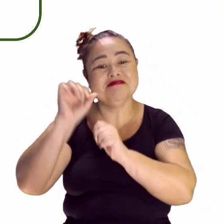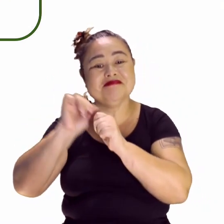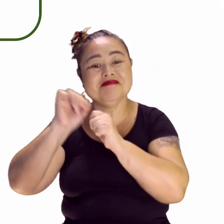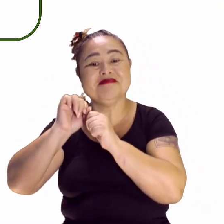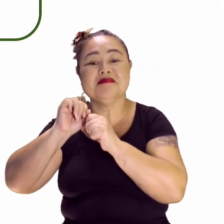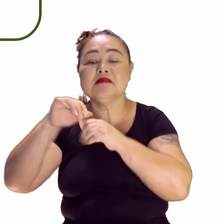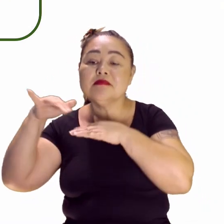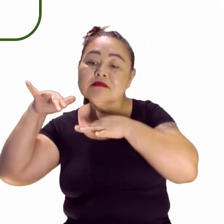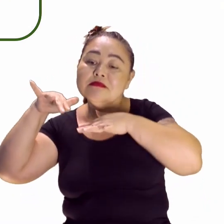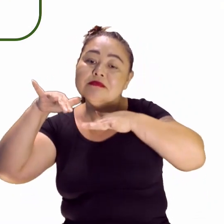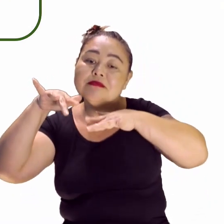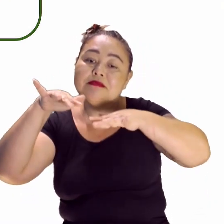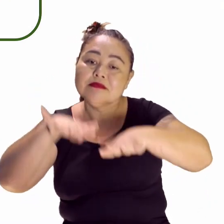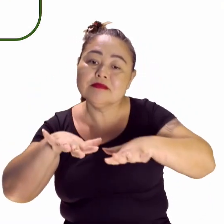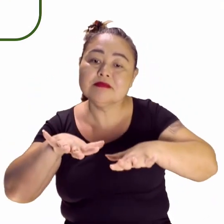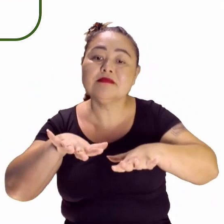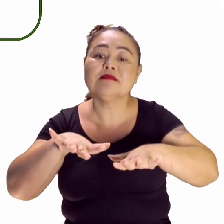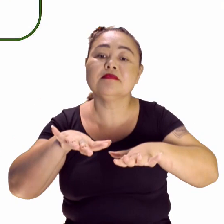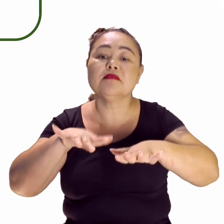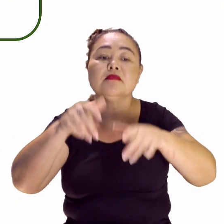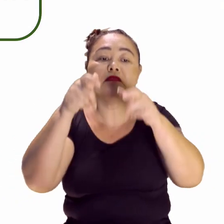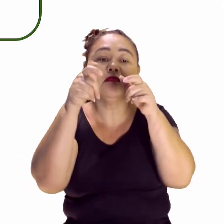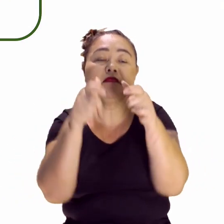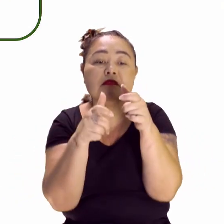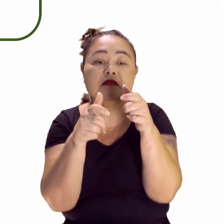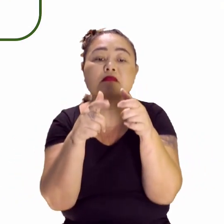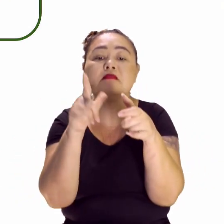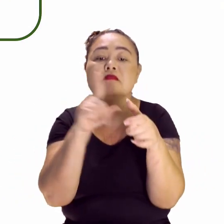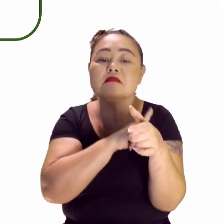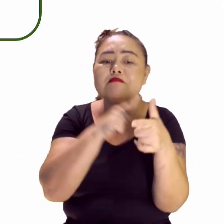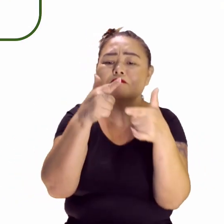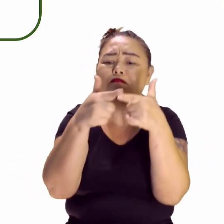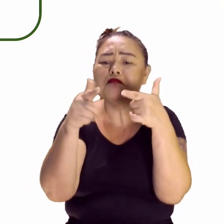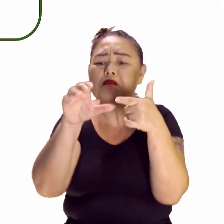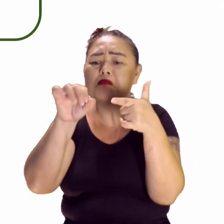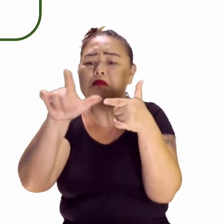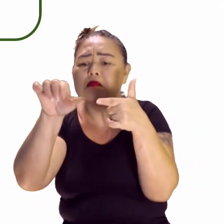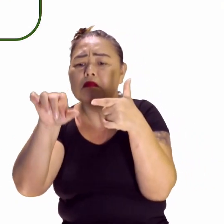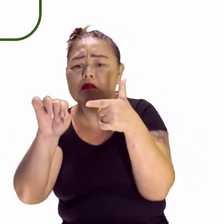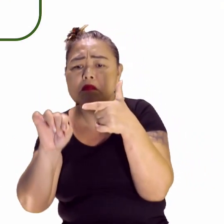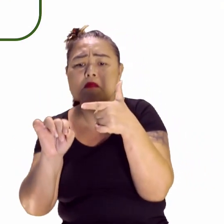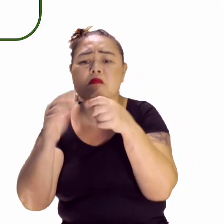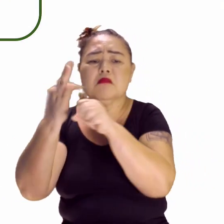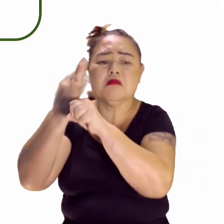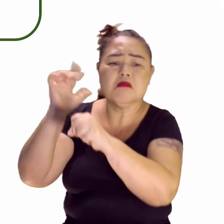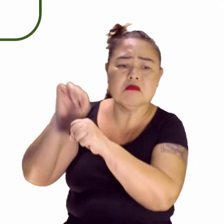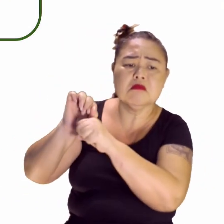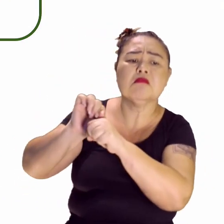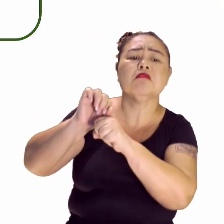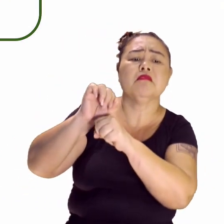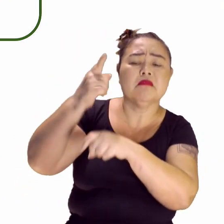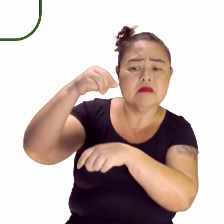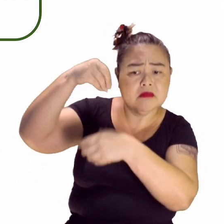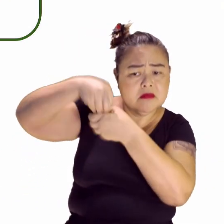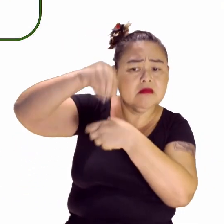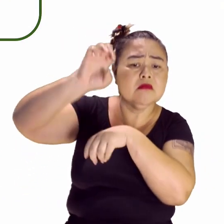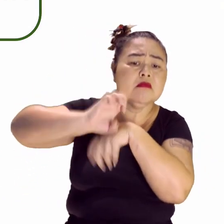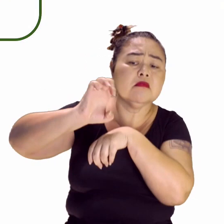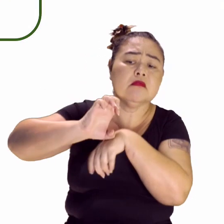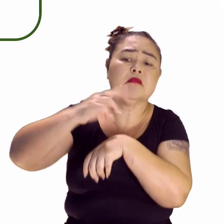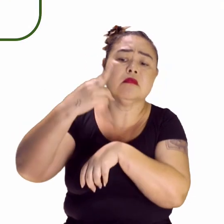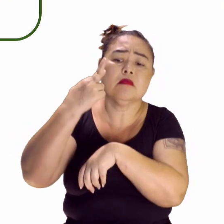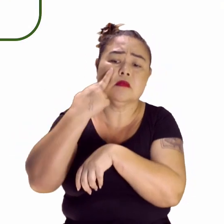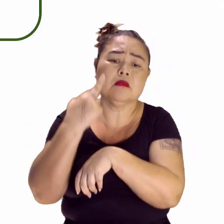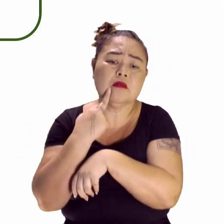sua recente ocupação dirigida, onde há uma coexistência de conflito entre colonos, fazendeiros, aqui dentro de Rondônia, né?